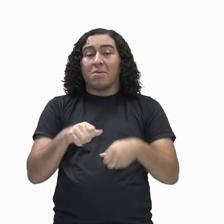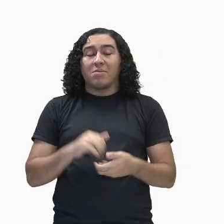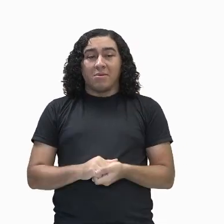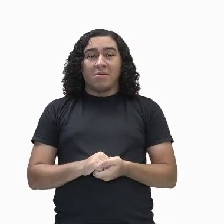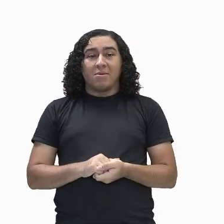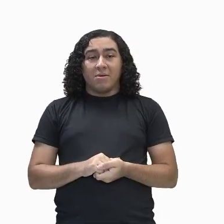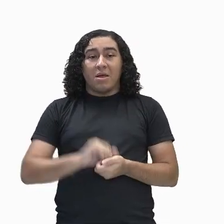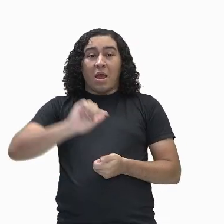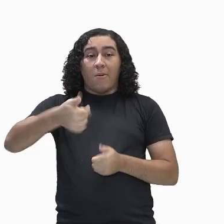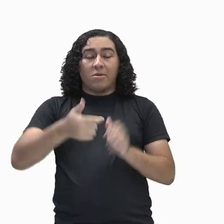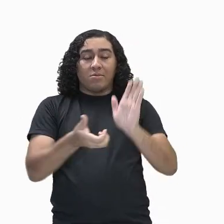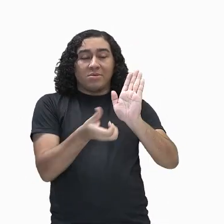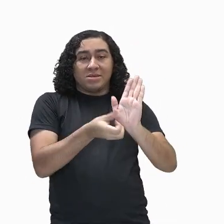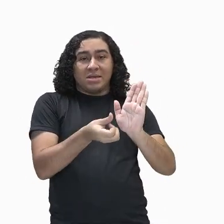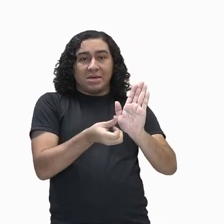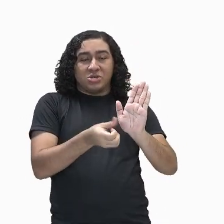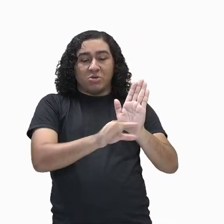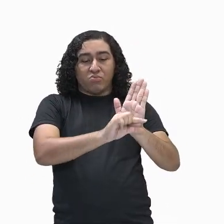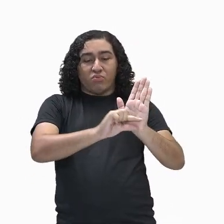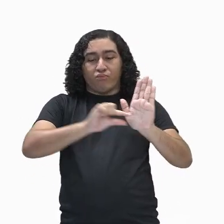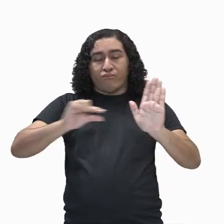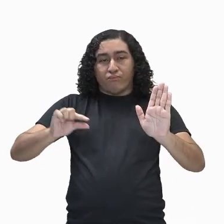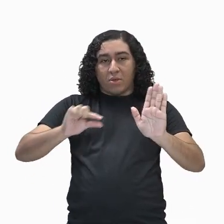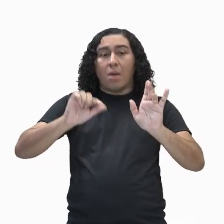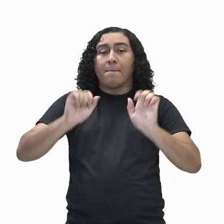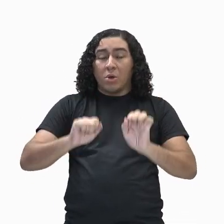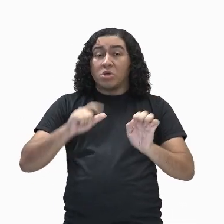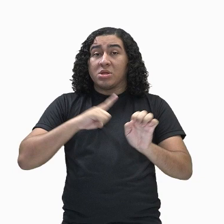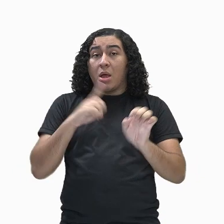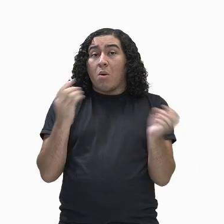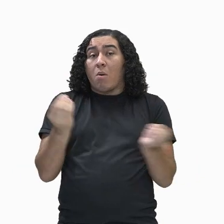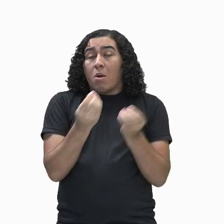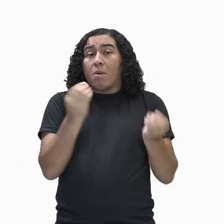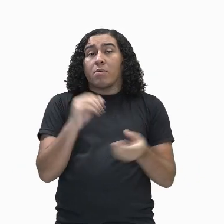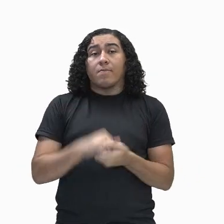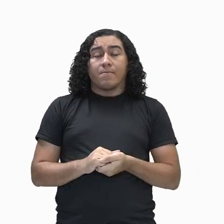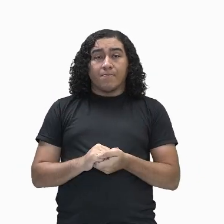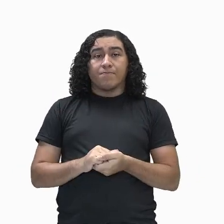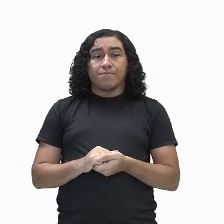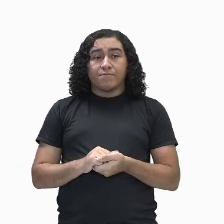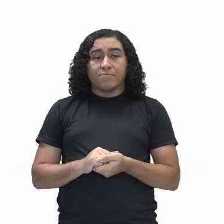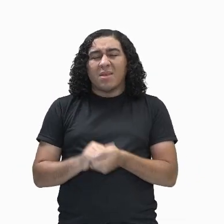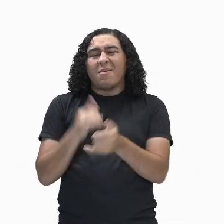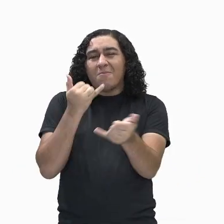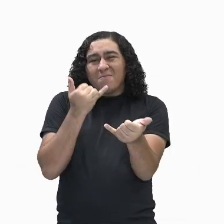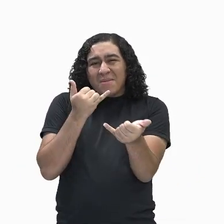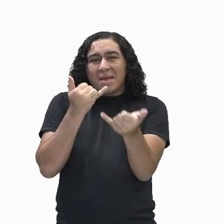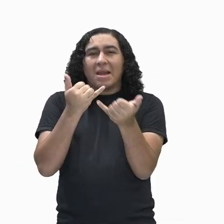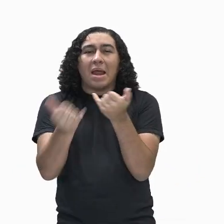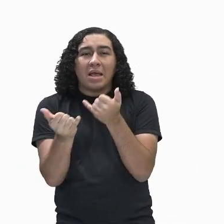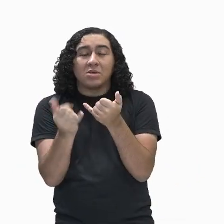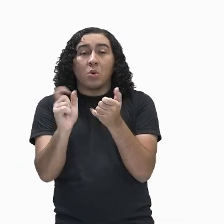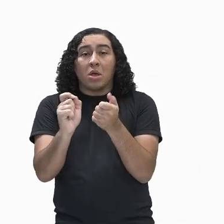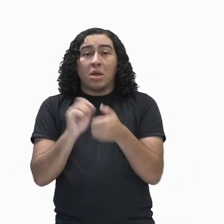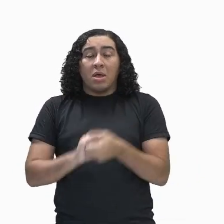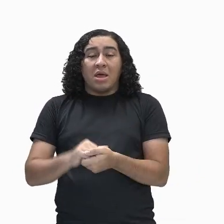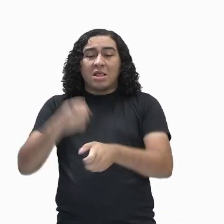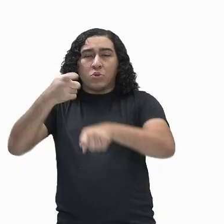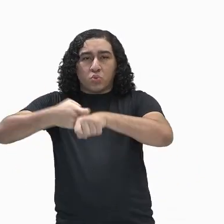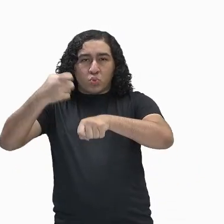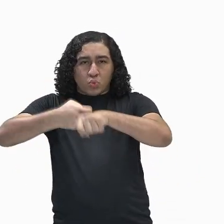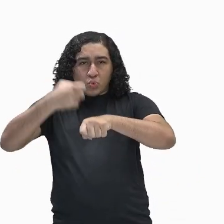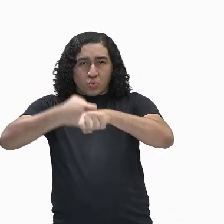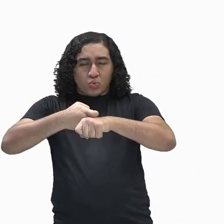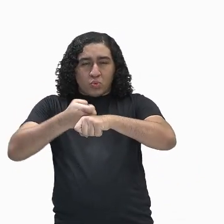as rodófitas, né? Que elas podem até ter um formato parecido com o de corais, então elas formam aí os